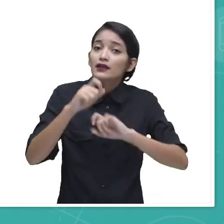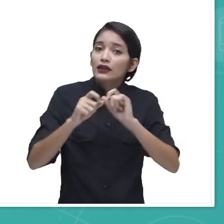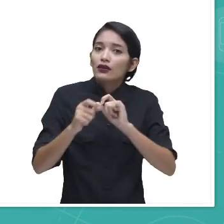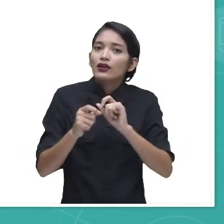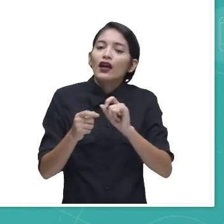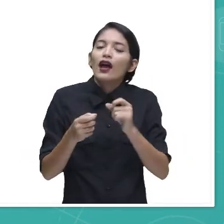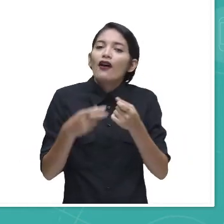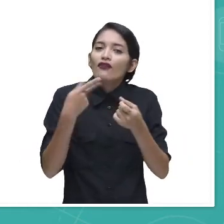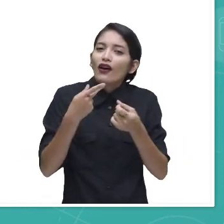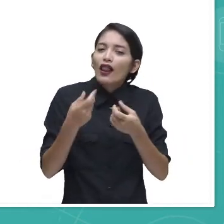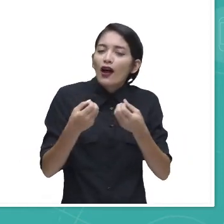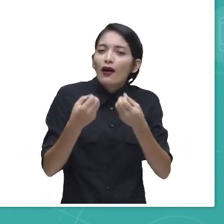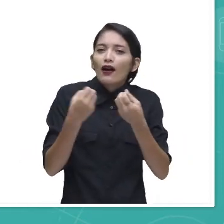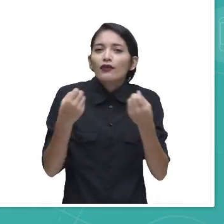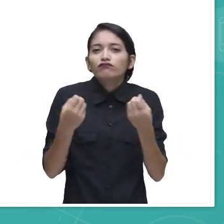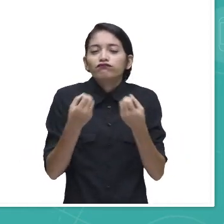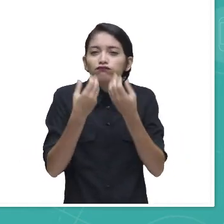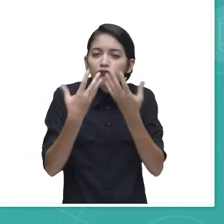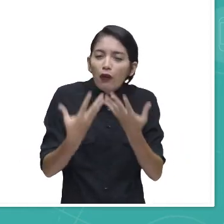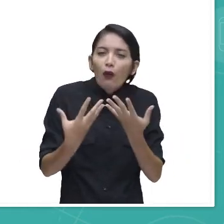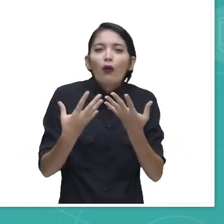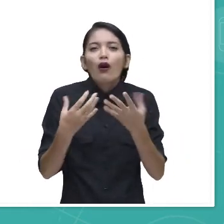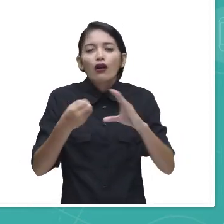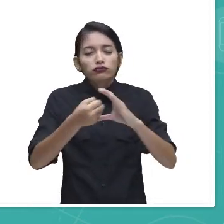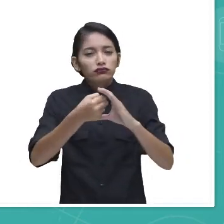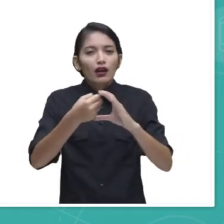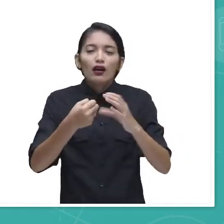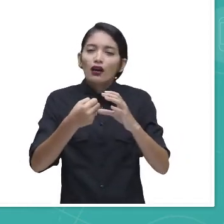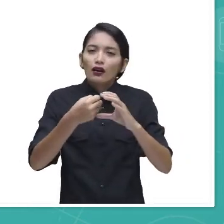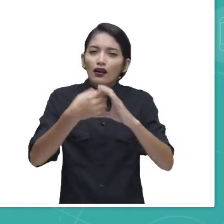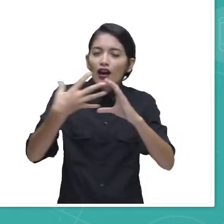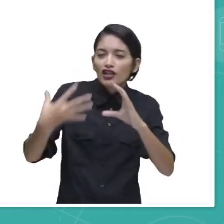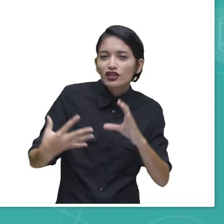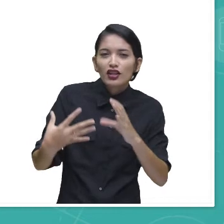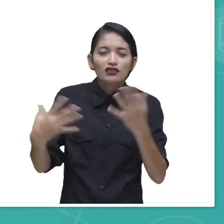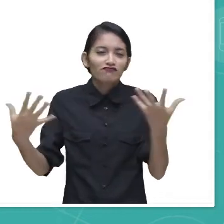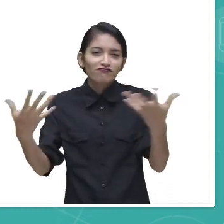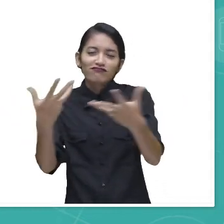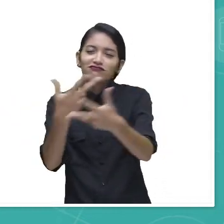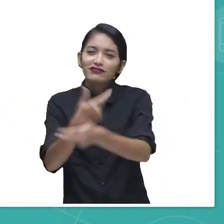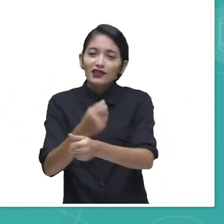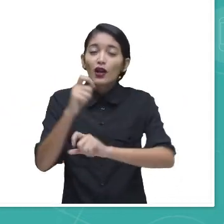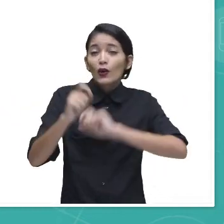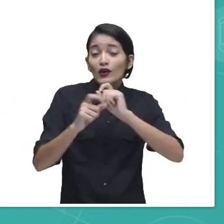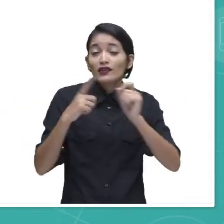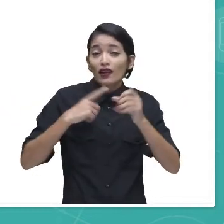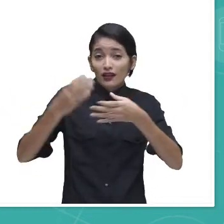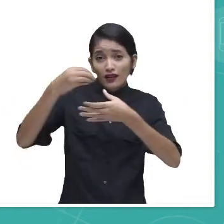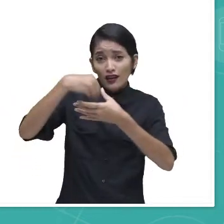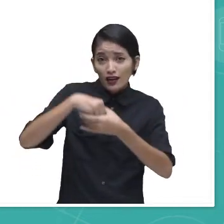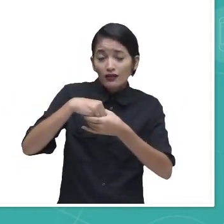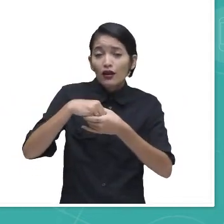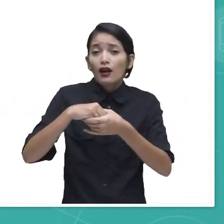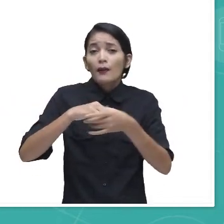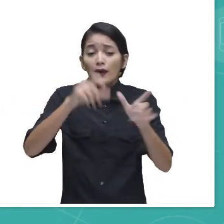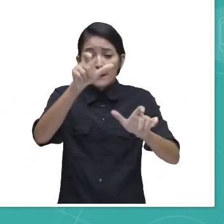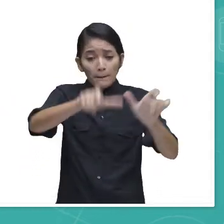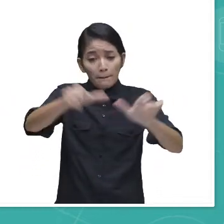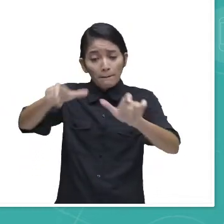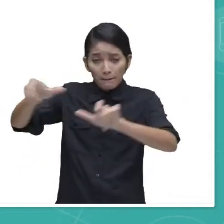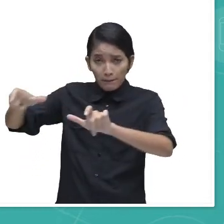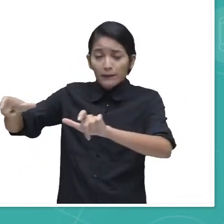boas qualidades desse produto. Você tem que dizer o que que esse produto tem, né? Para que os seus